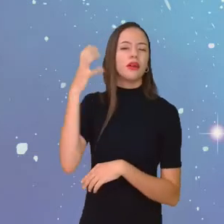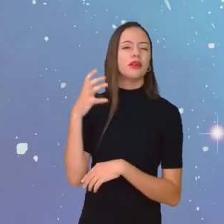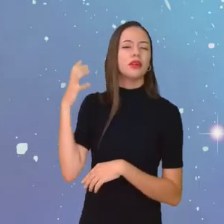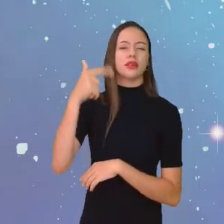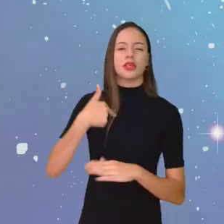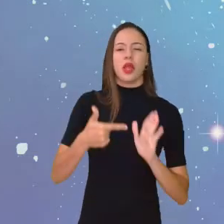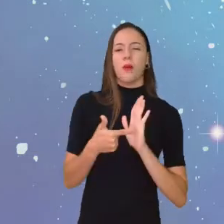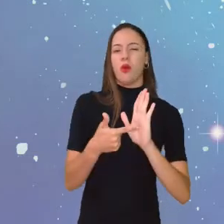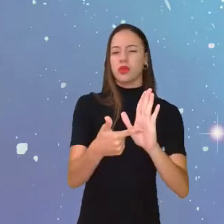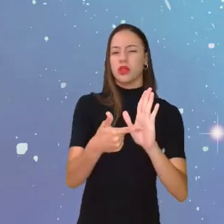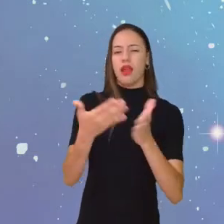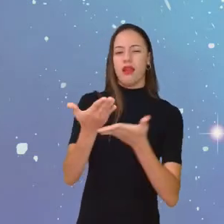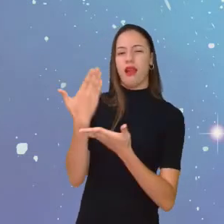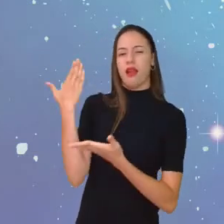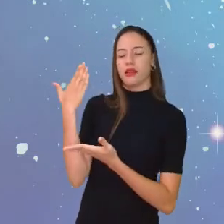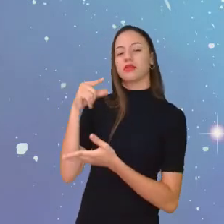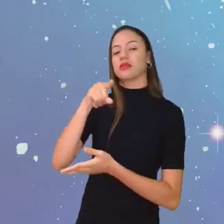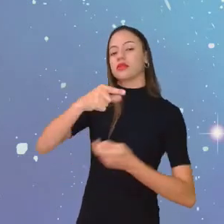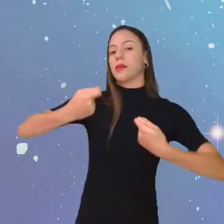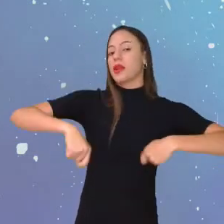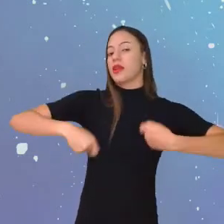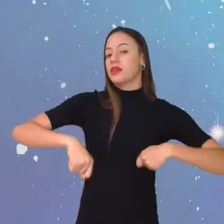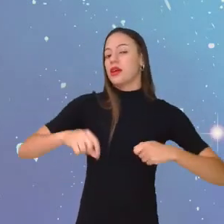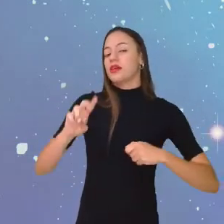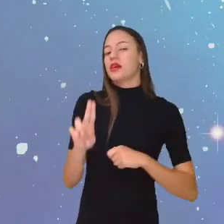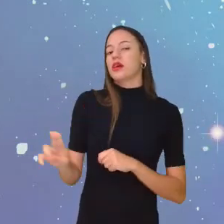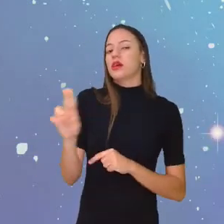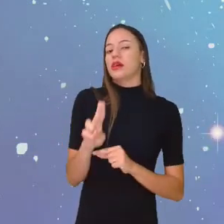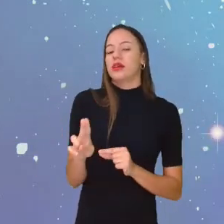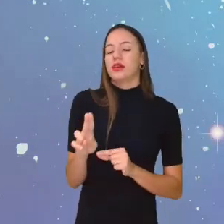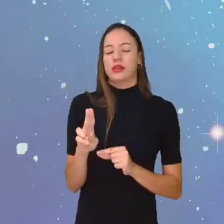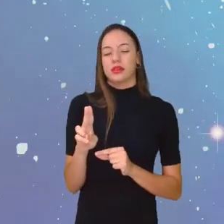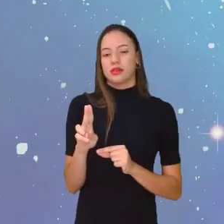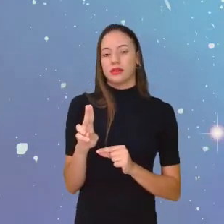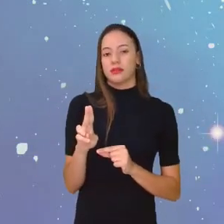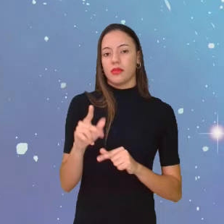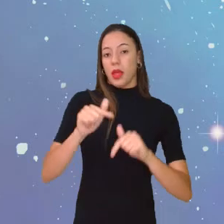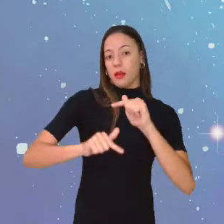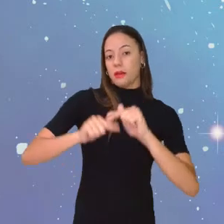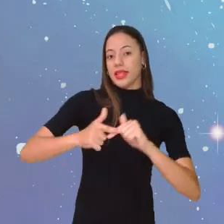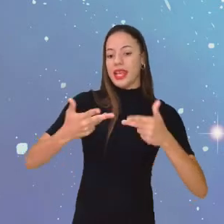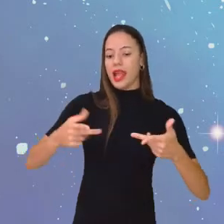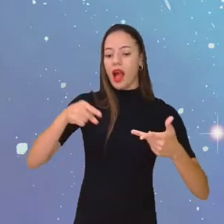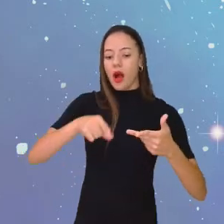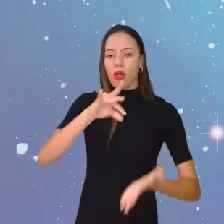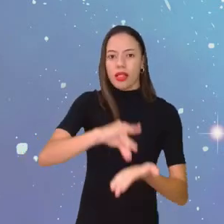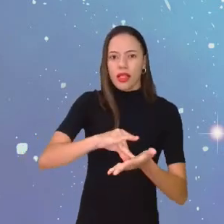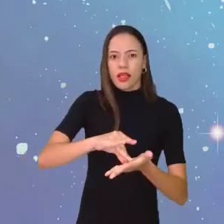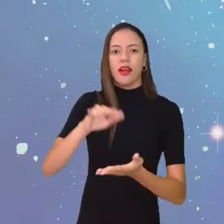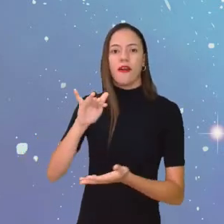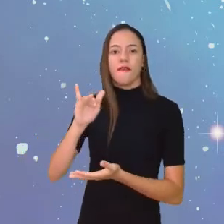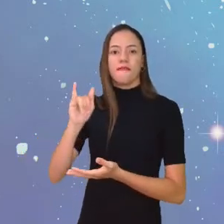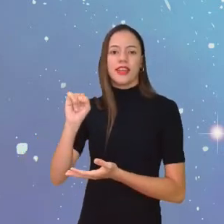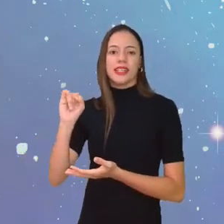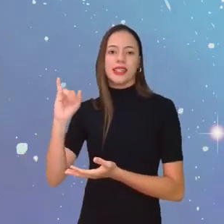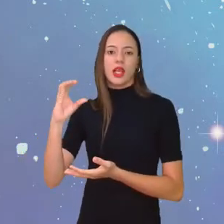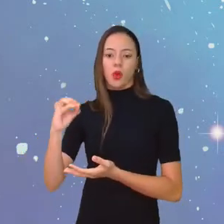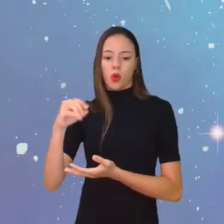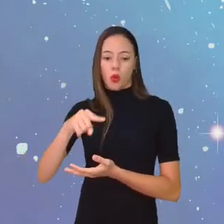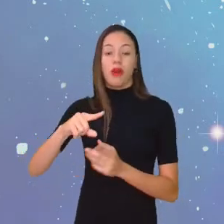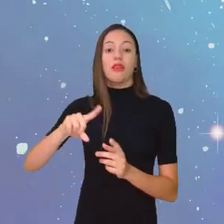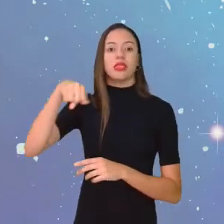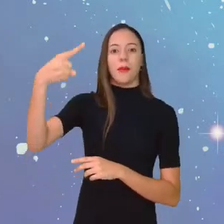cenas anteriores, né? Ou seja, você precisava daquele material físico, daquela mídia física, depois ela